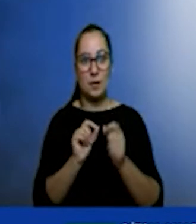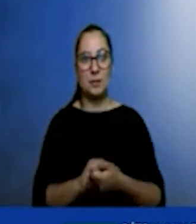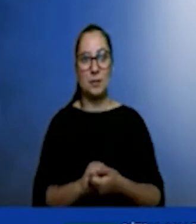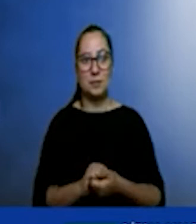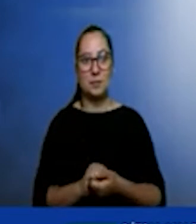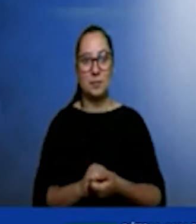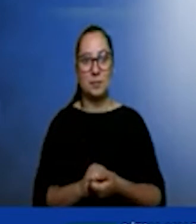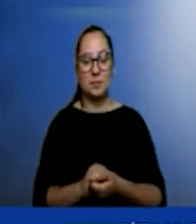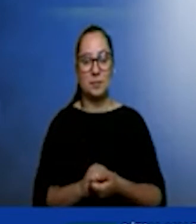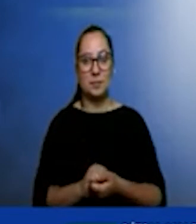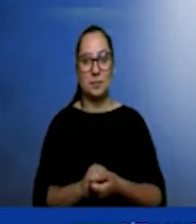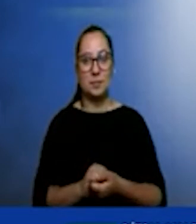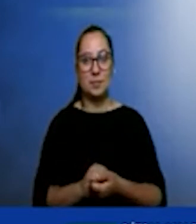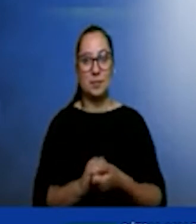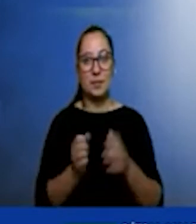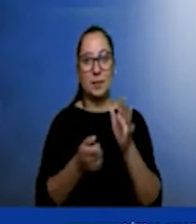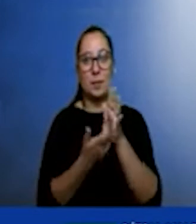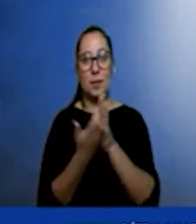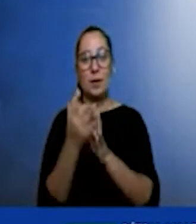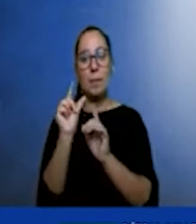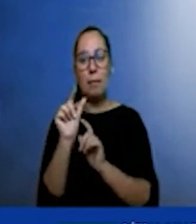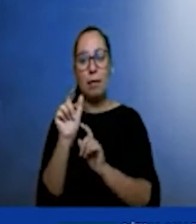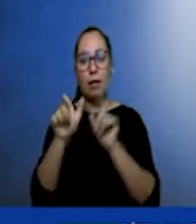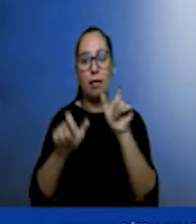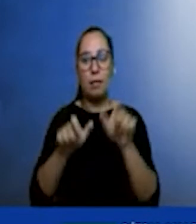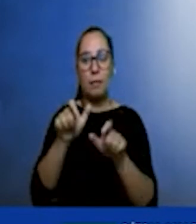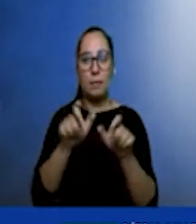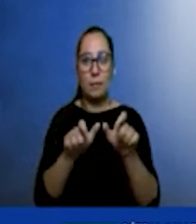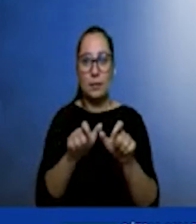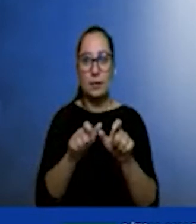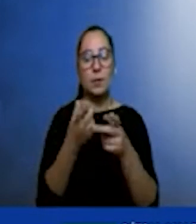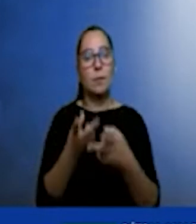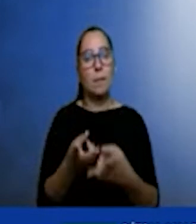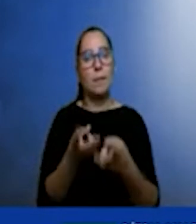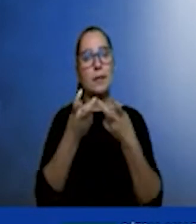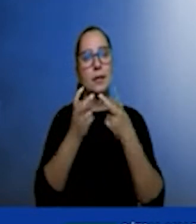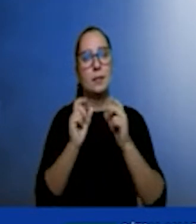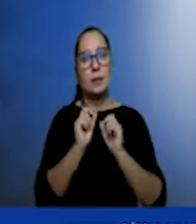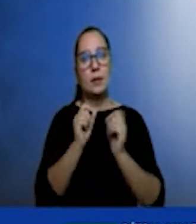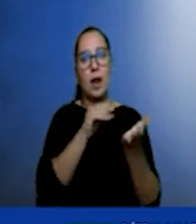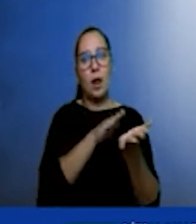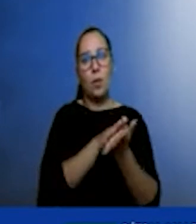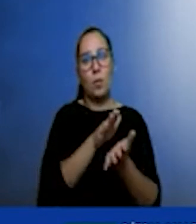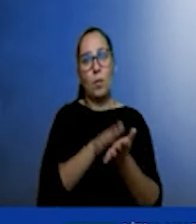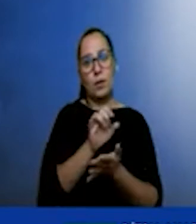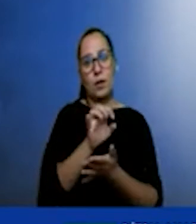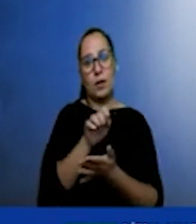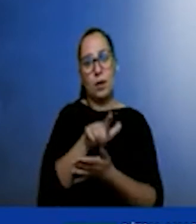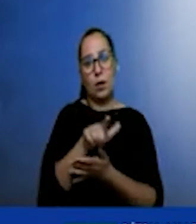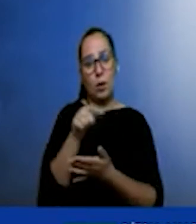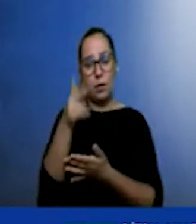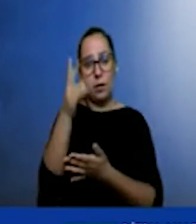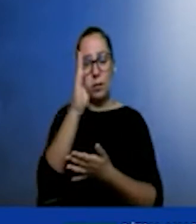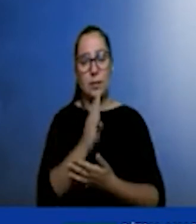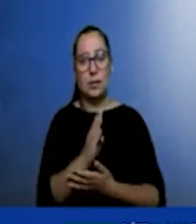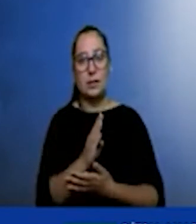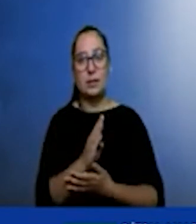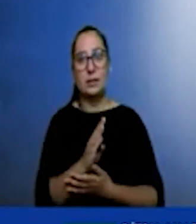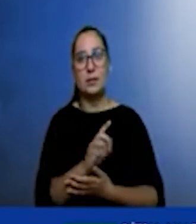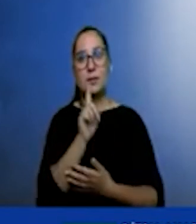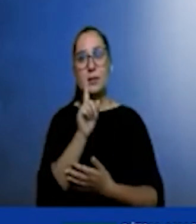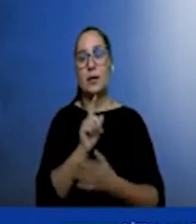é um número muito pequeno de pessoas que notaram que a produção do etanol no Brasil é uma das